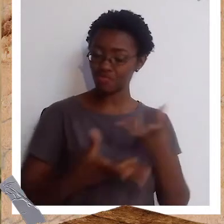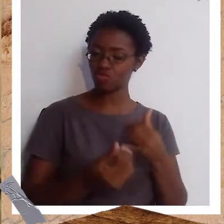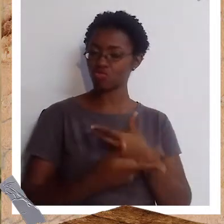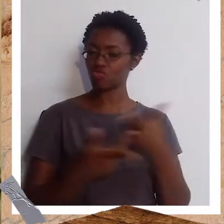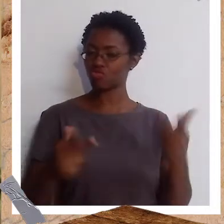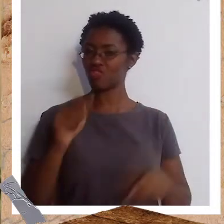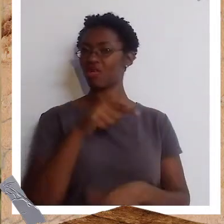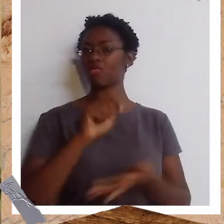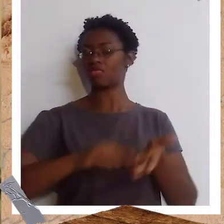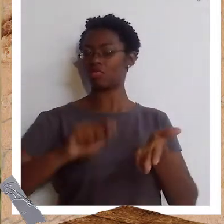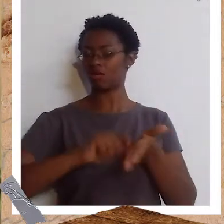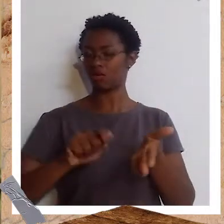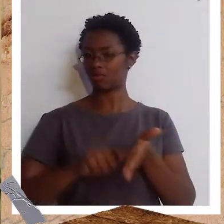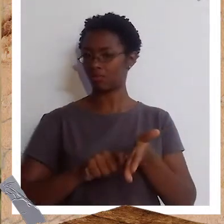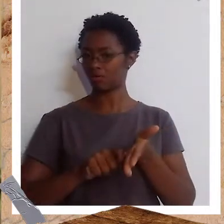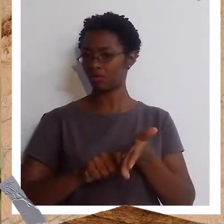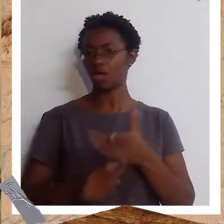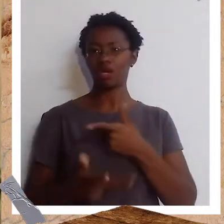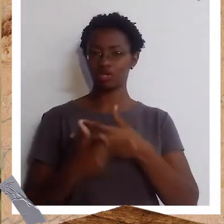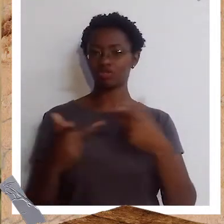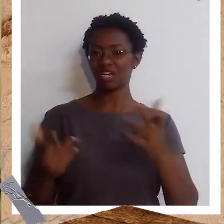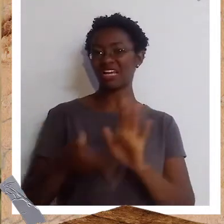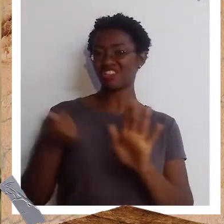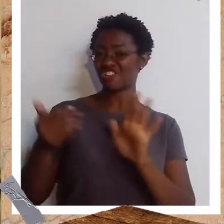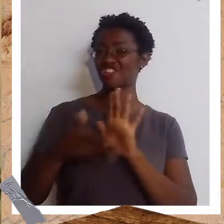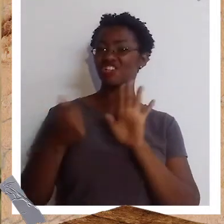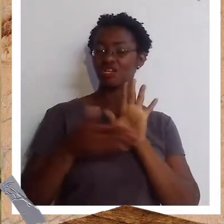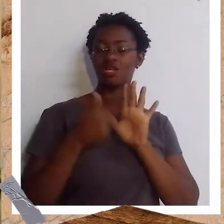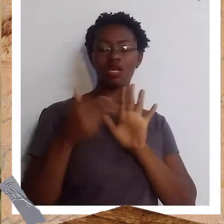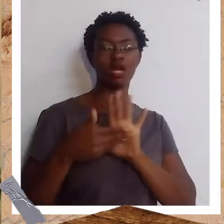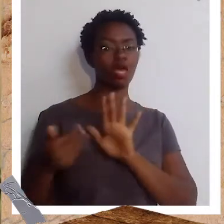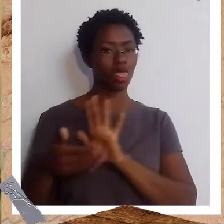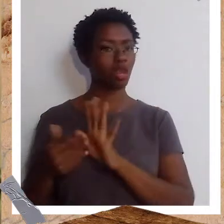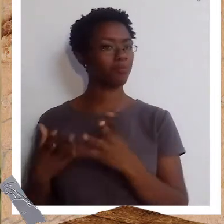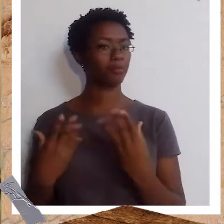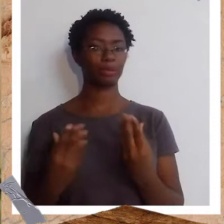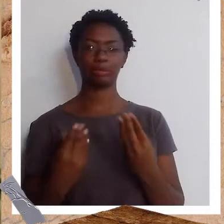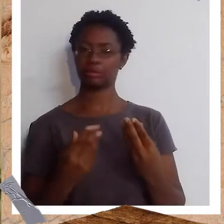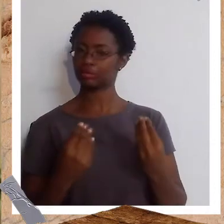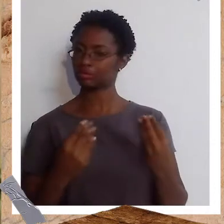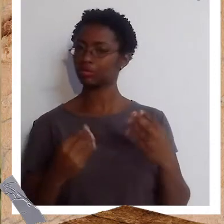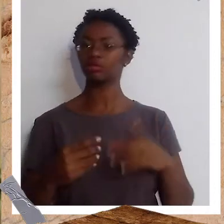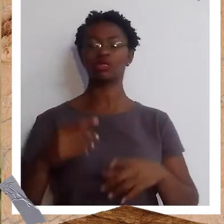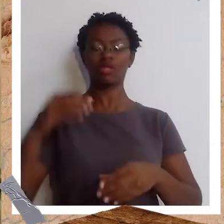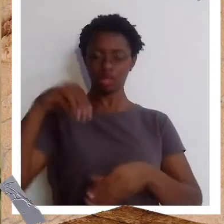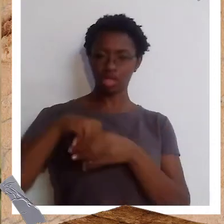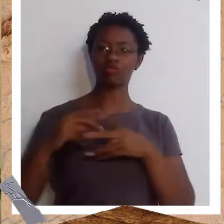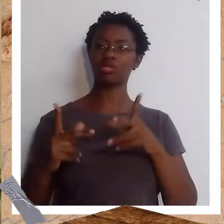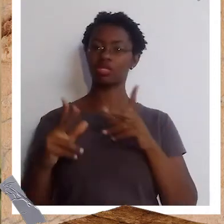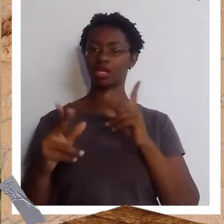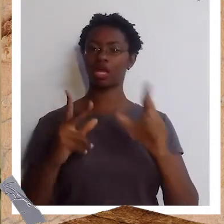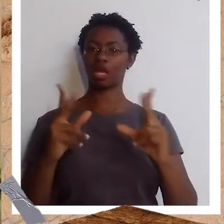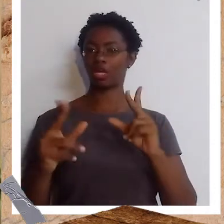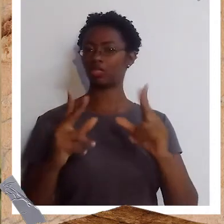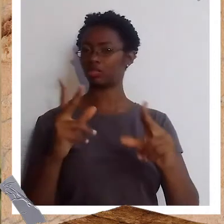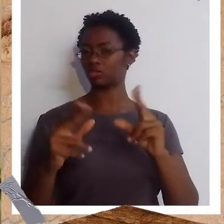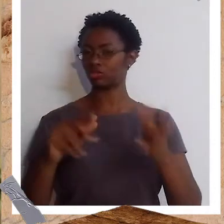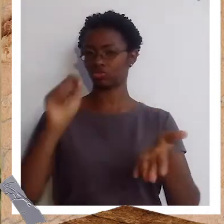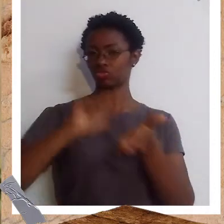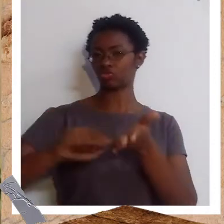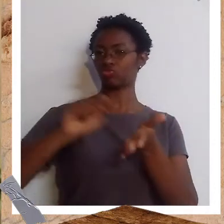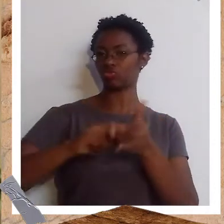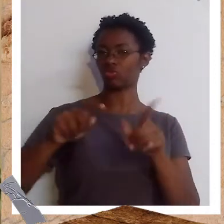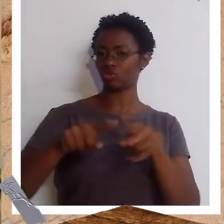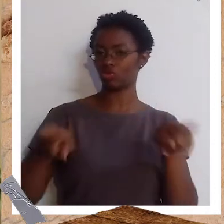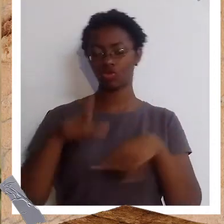Audálio retirou em demasia, né, o Audálio Dantas retirou em demasia da edição do escrito do